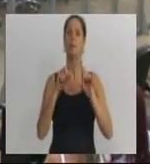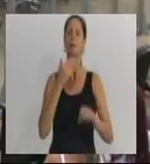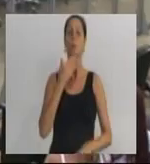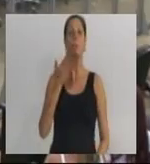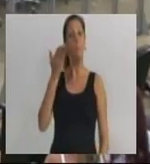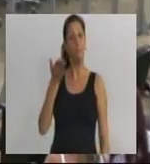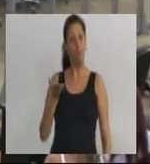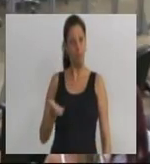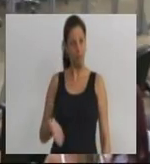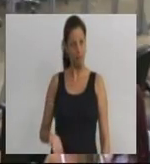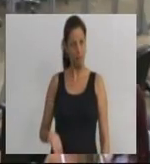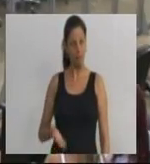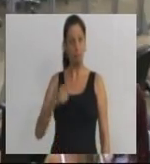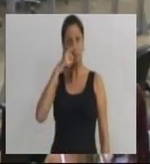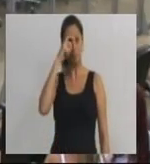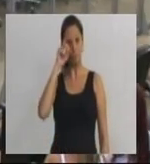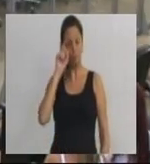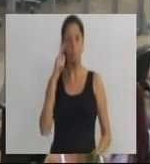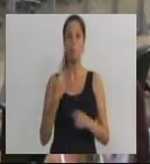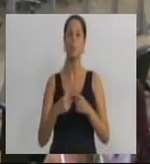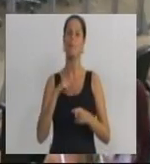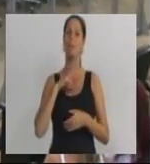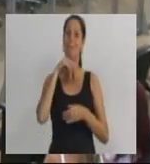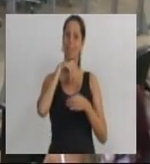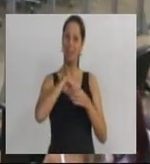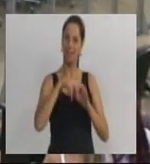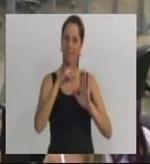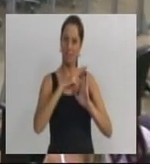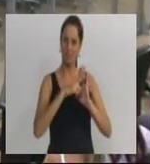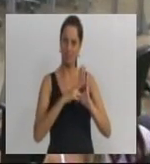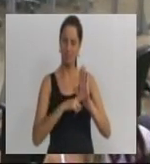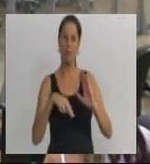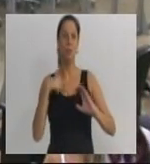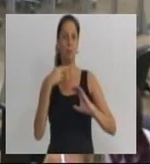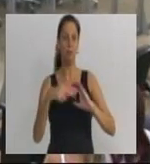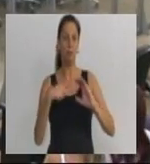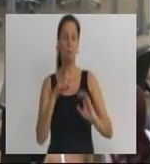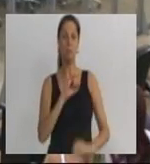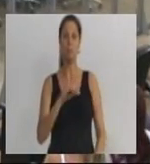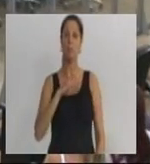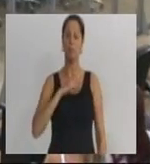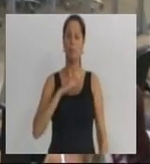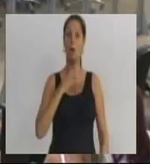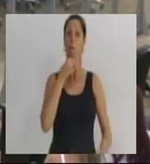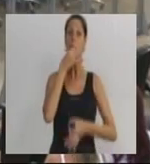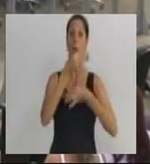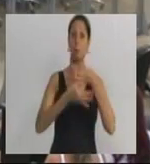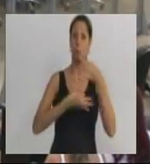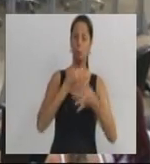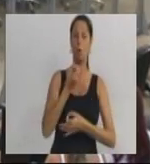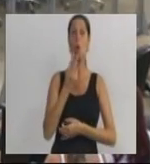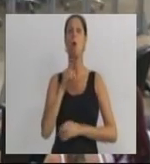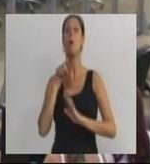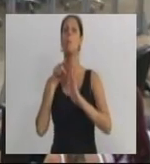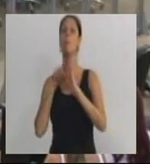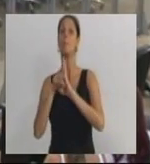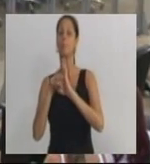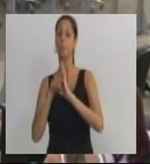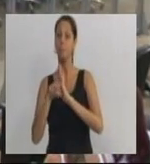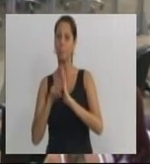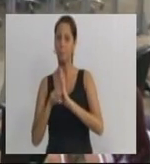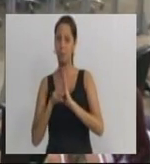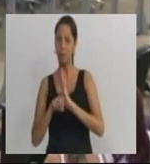Excelência que também, como consta no regimento, se houver alguma manifestação, algum questionamento, ou queira que